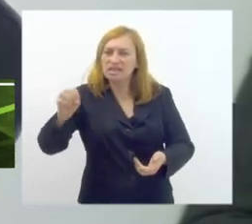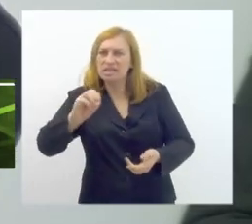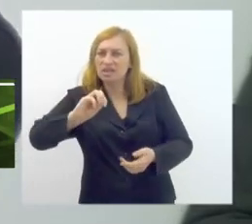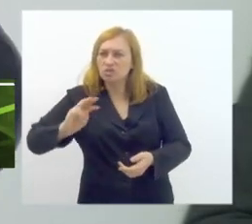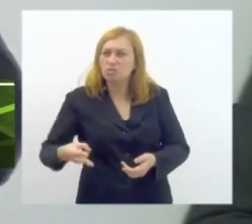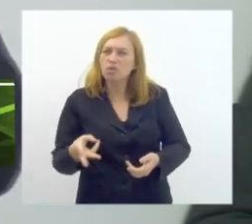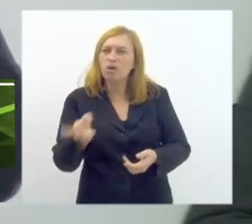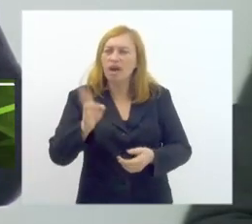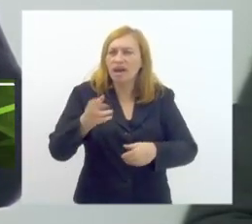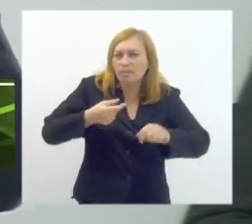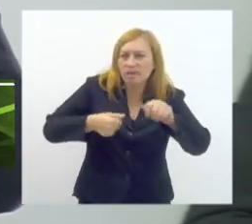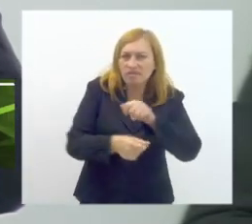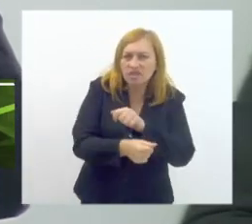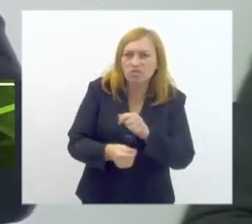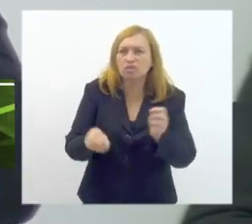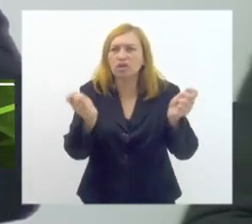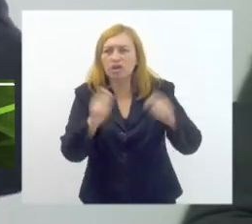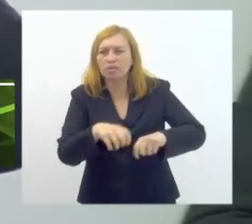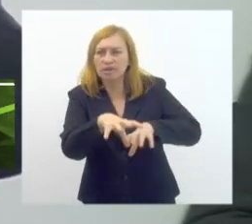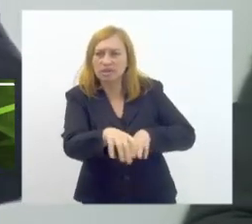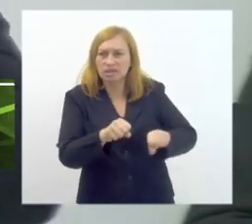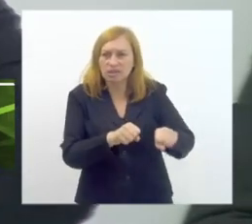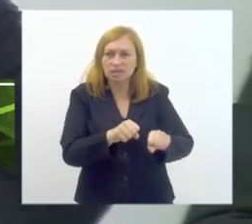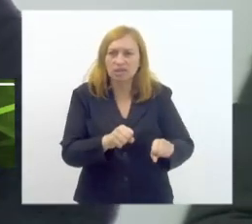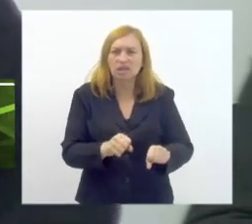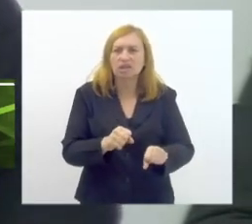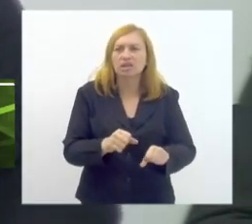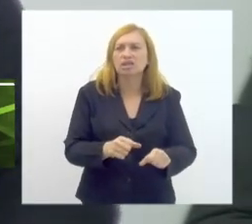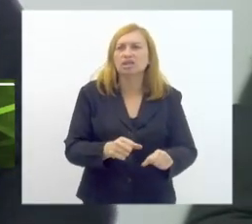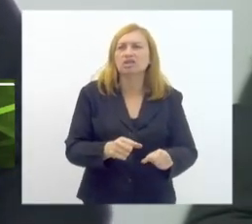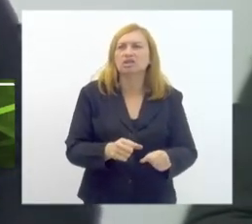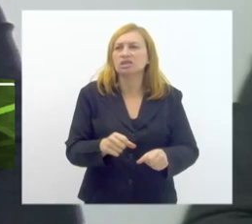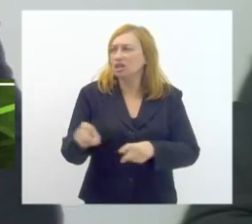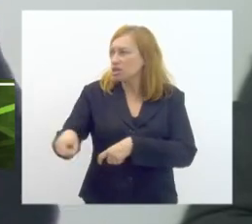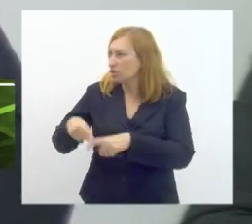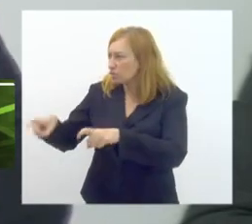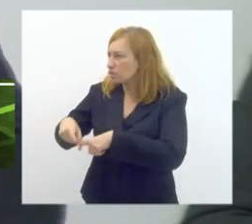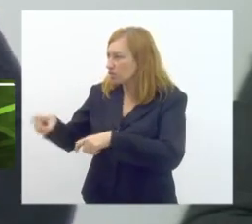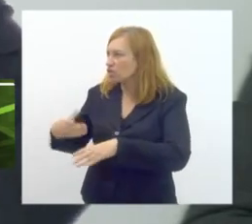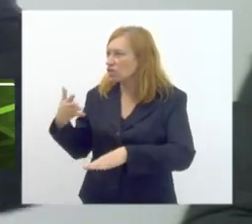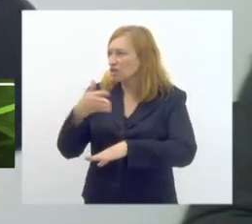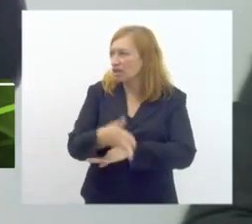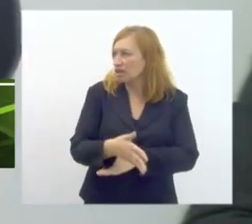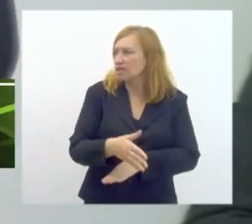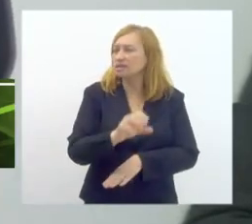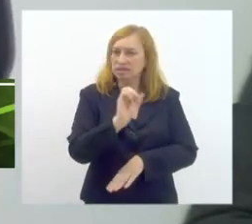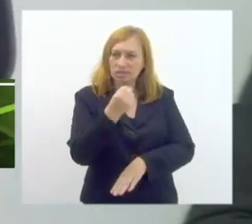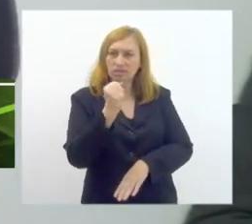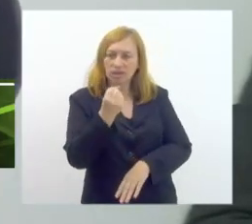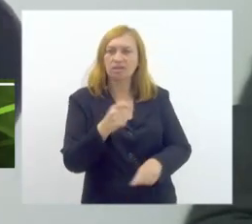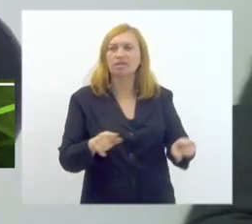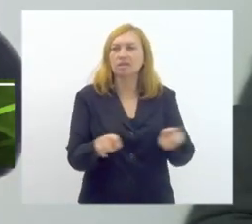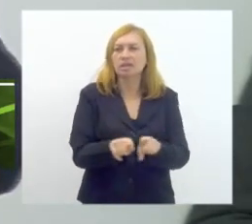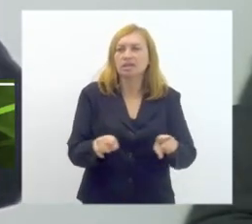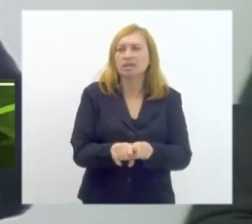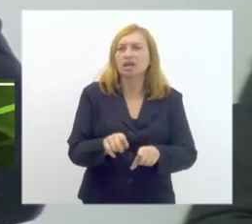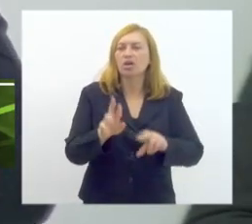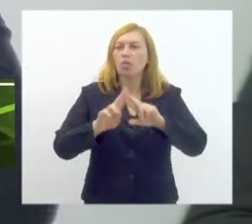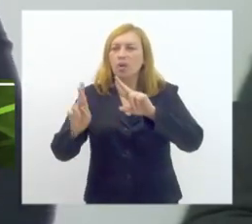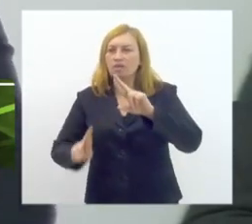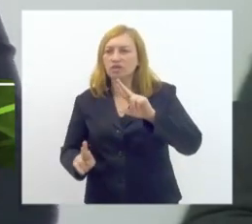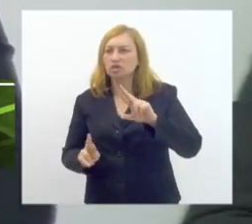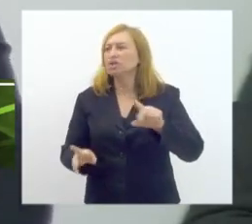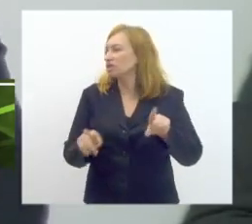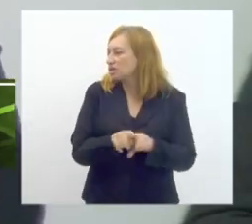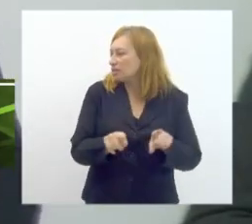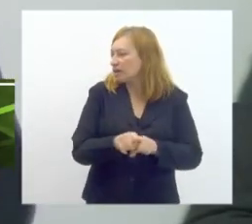para a gente investir na capacitação de citricultores, né? Está chegando lá em Saquarema também. A UFRJ,